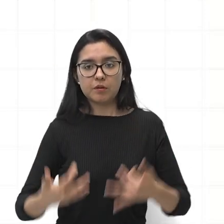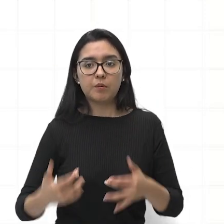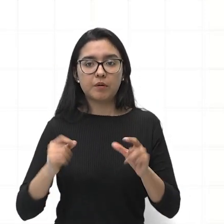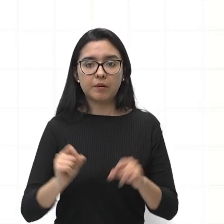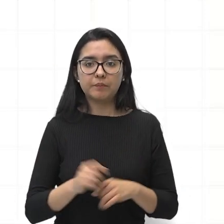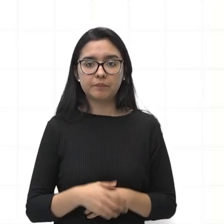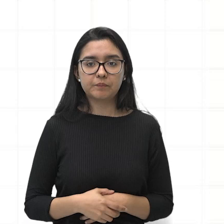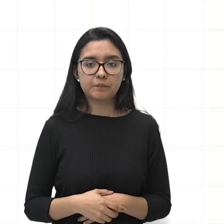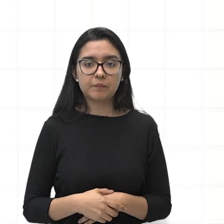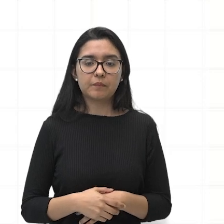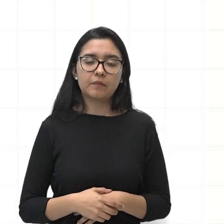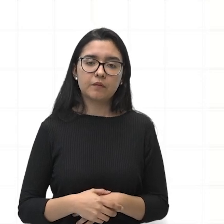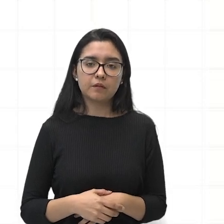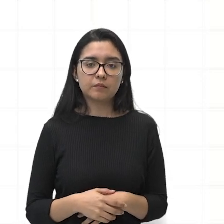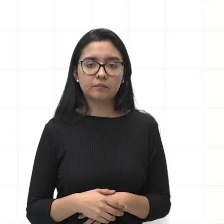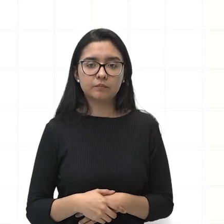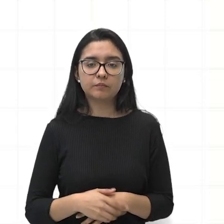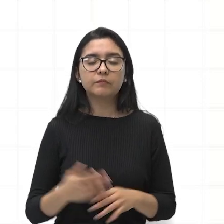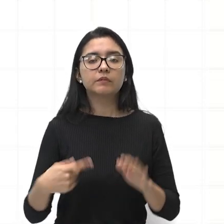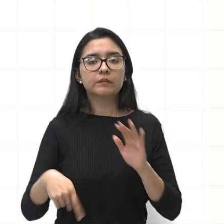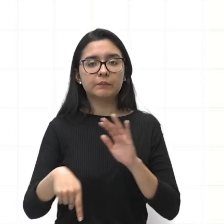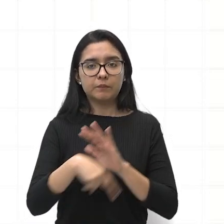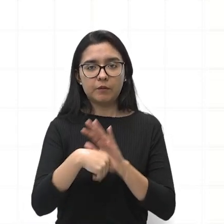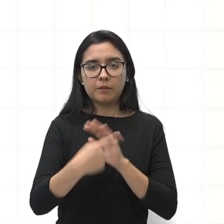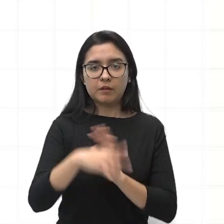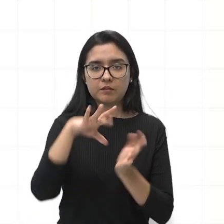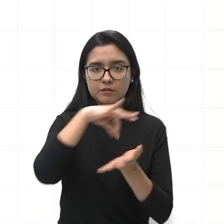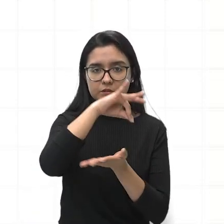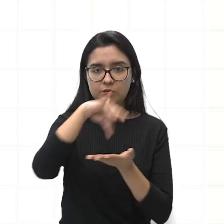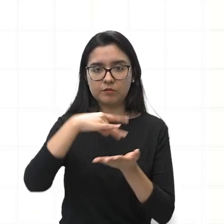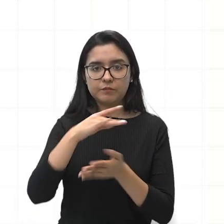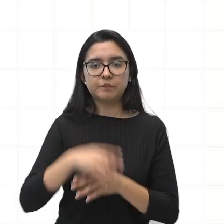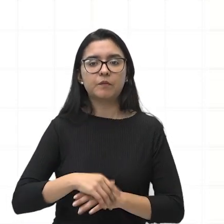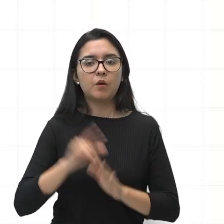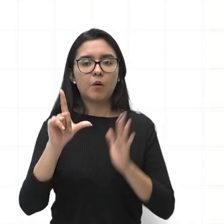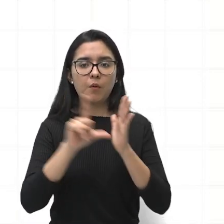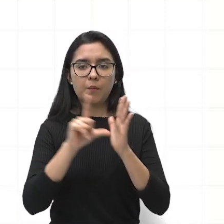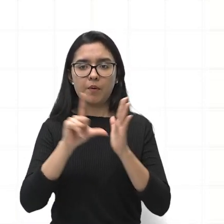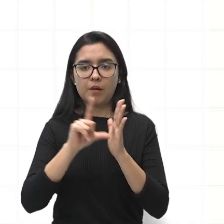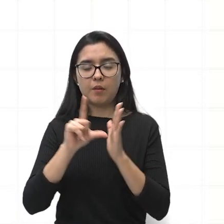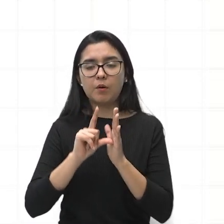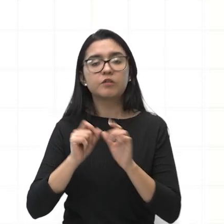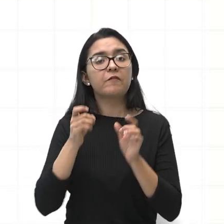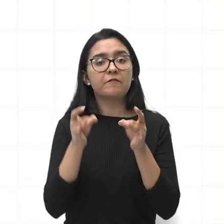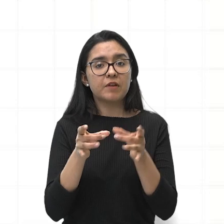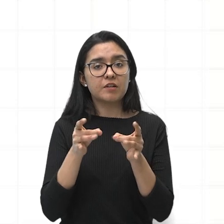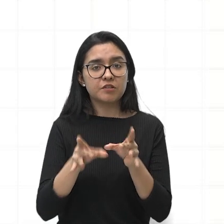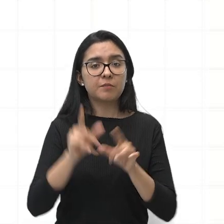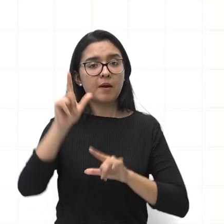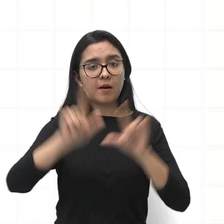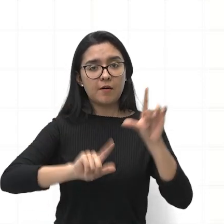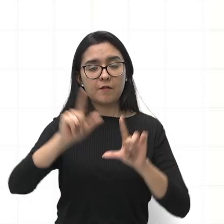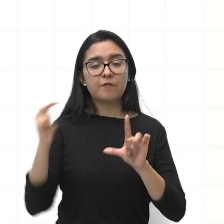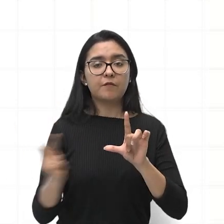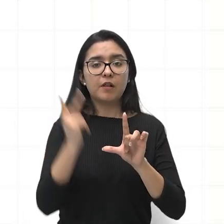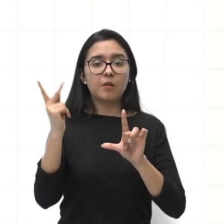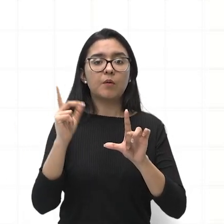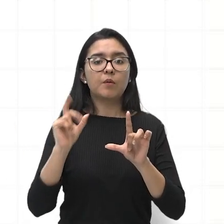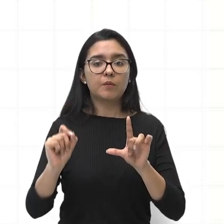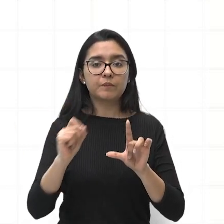seguinte, também aqui do Centro de Mídias. Olha, uma loja oferece uma TV no preço